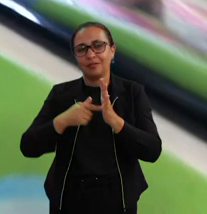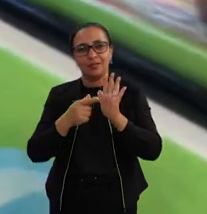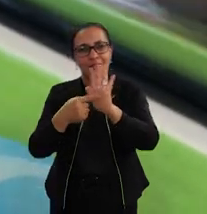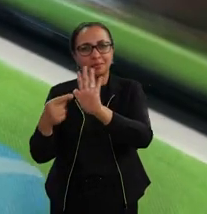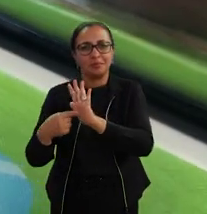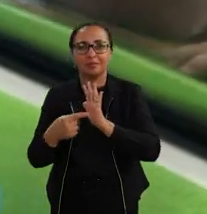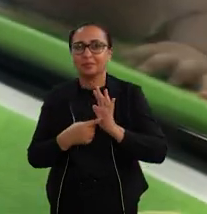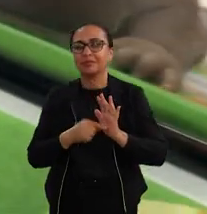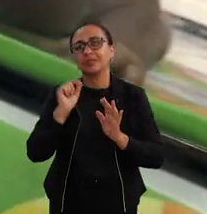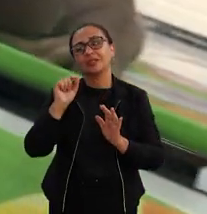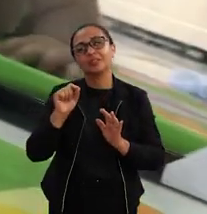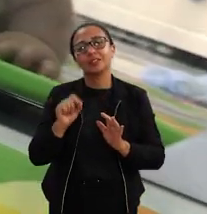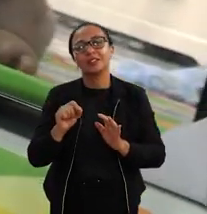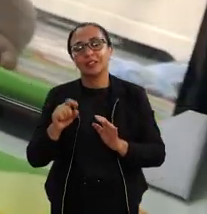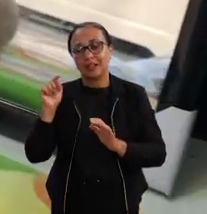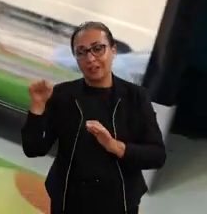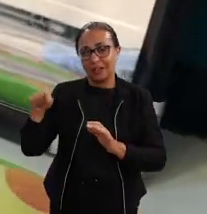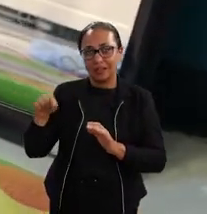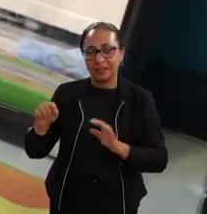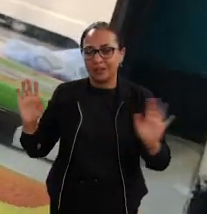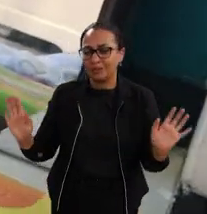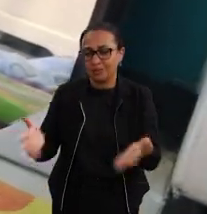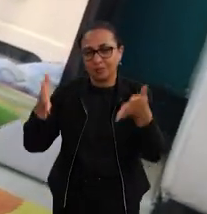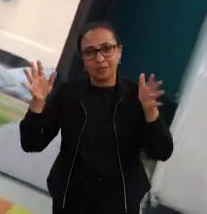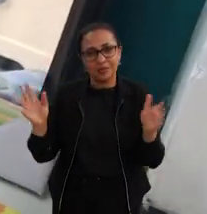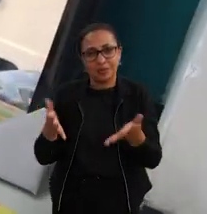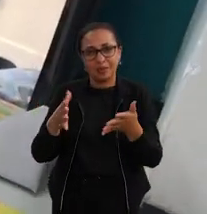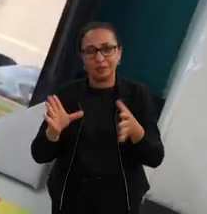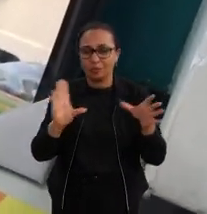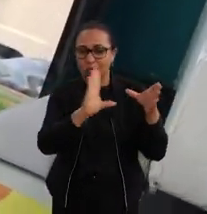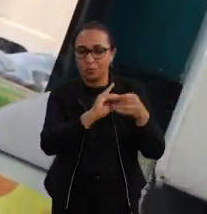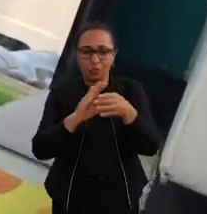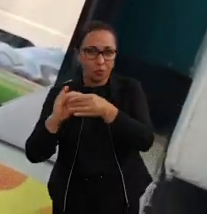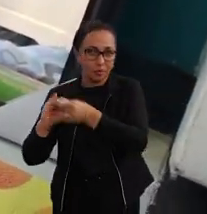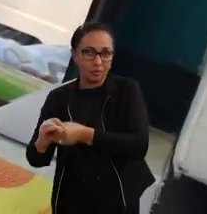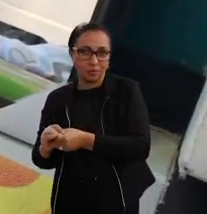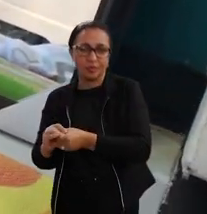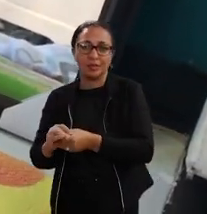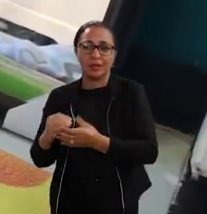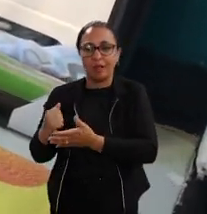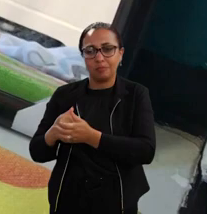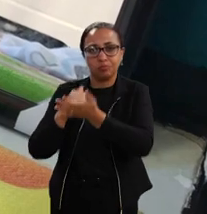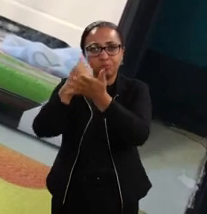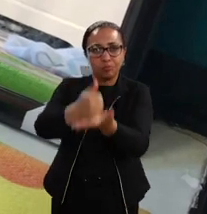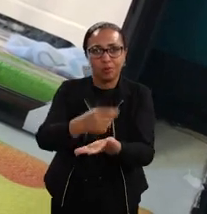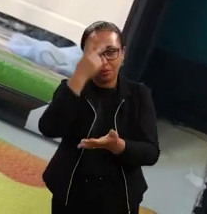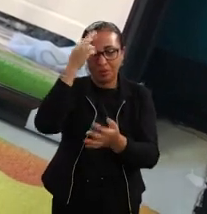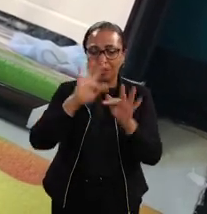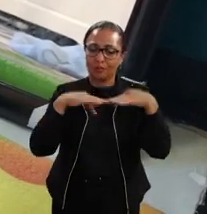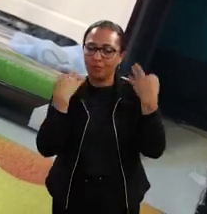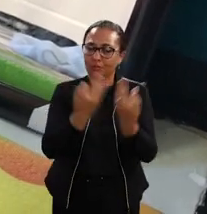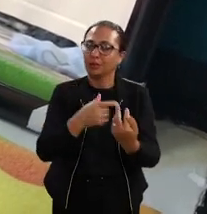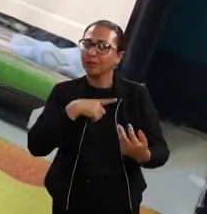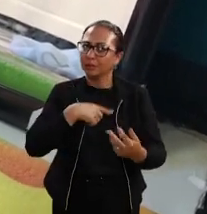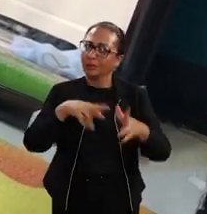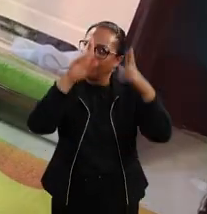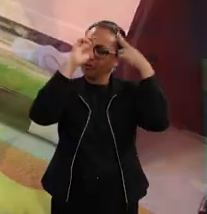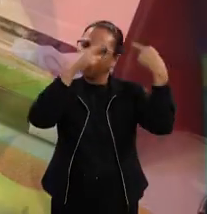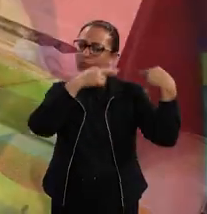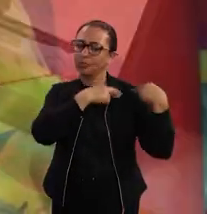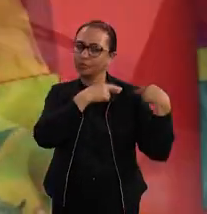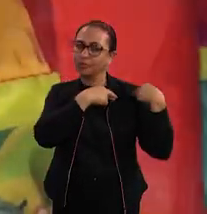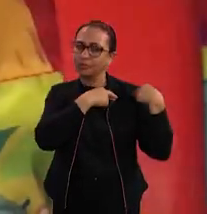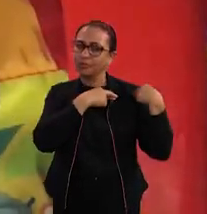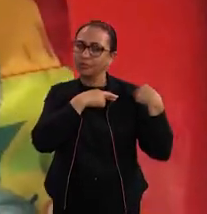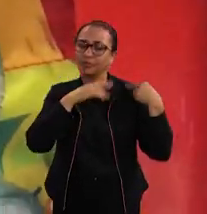né, e de que essa estimulação do contexto, dando apoio a essa família para que eles sejam responsáveis